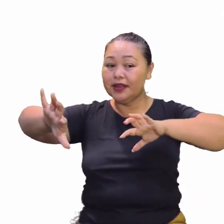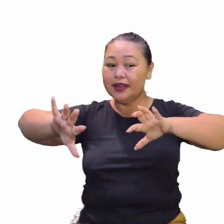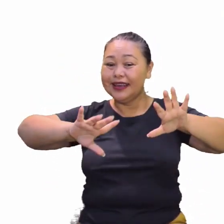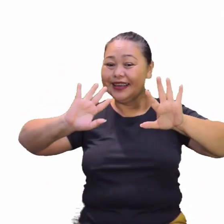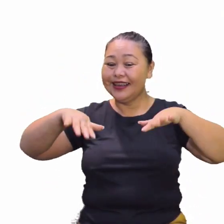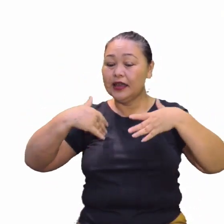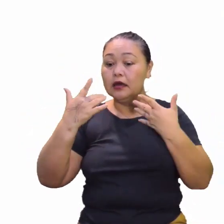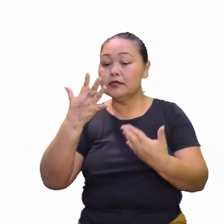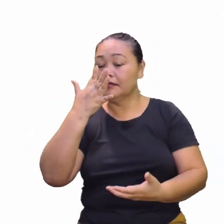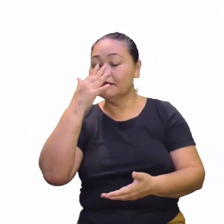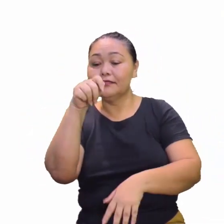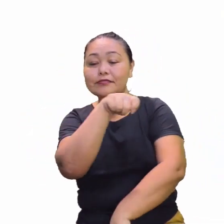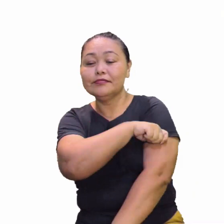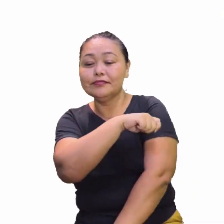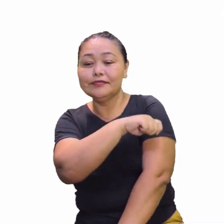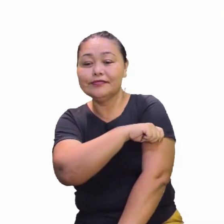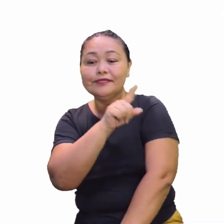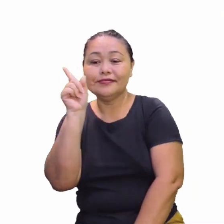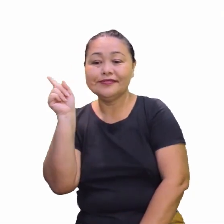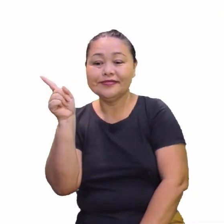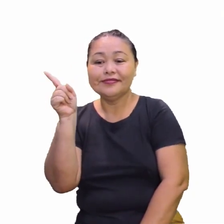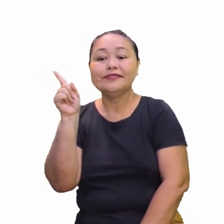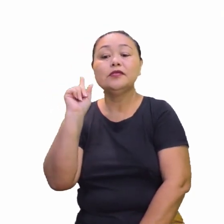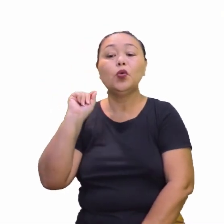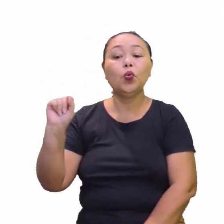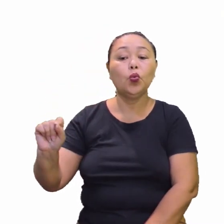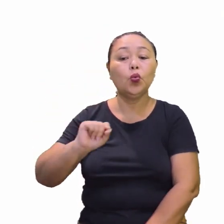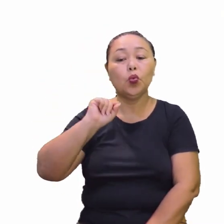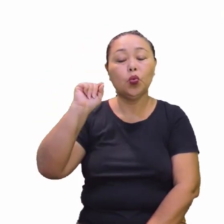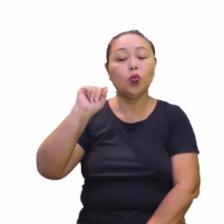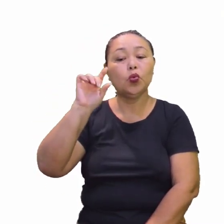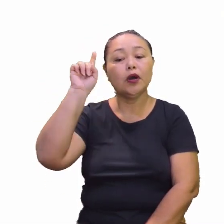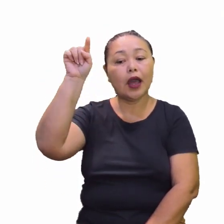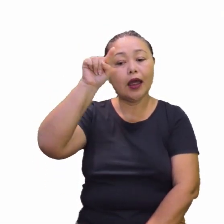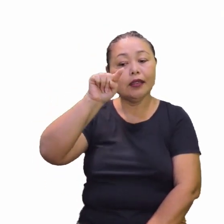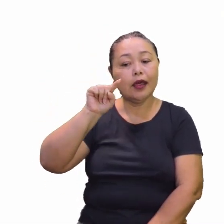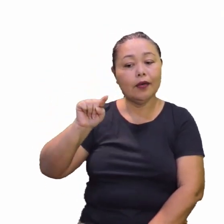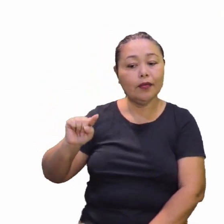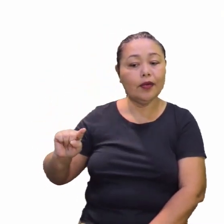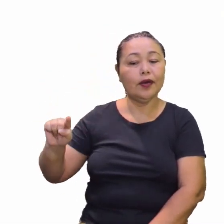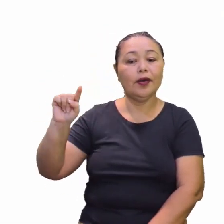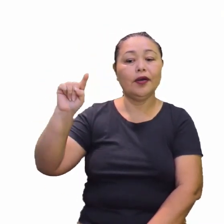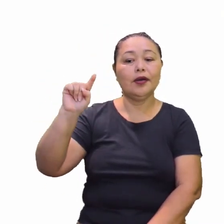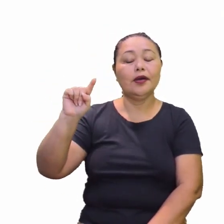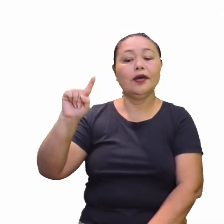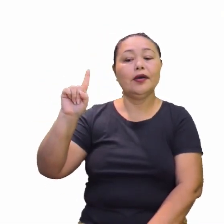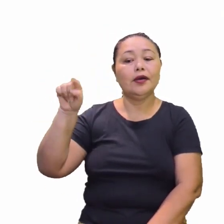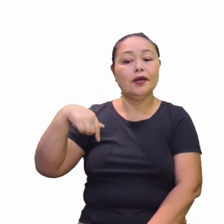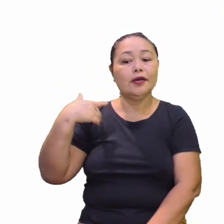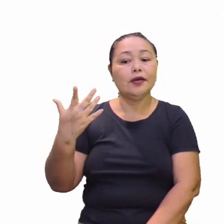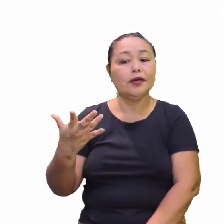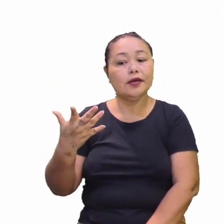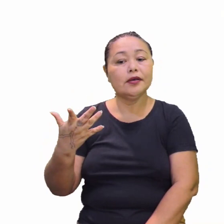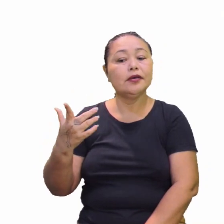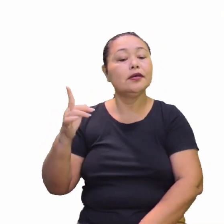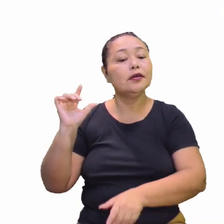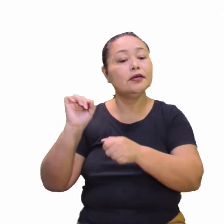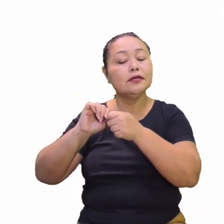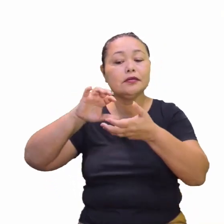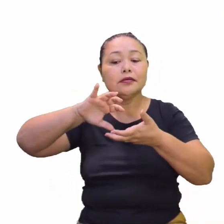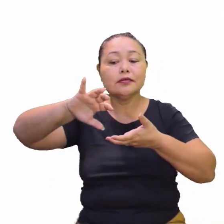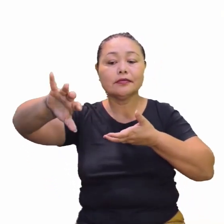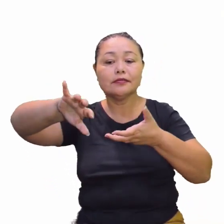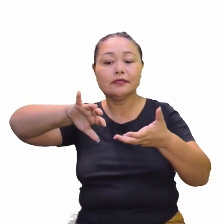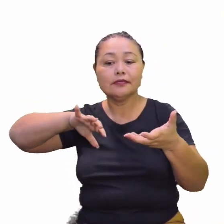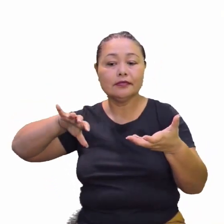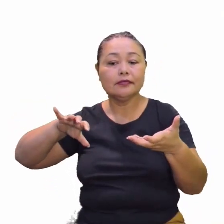o aluno vai dar uma olhada, certo? Para saber o que está em cada polo. E esses polos foram uma